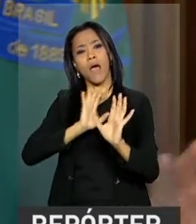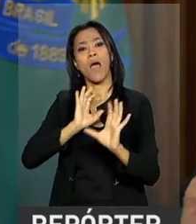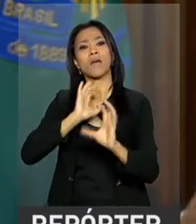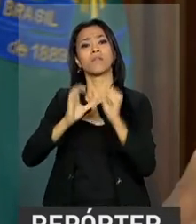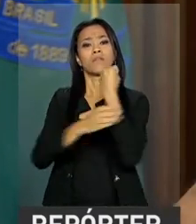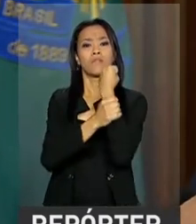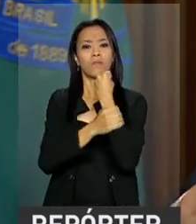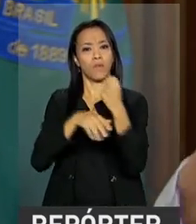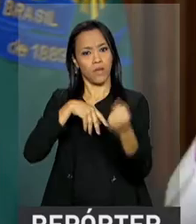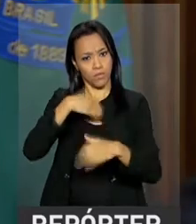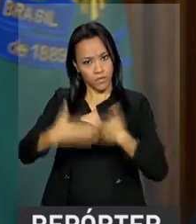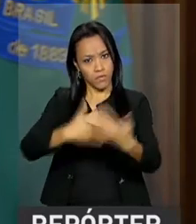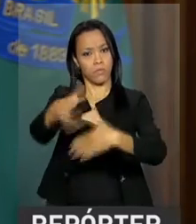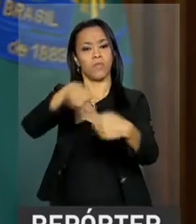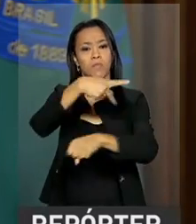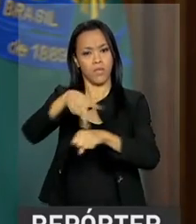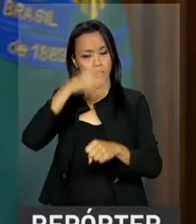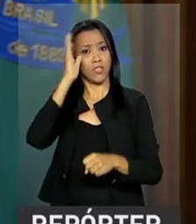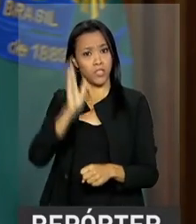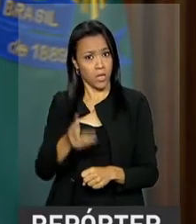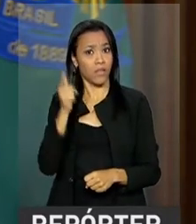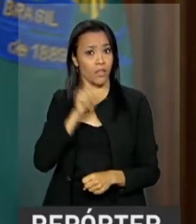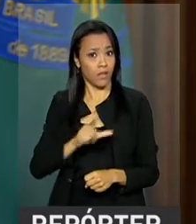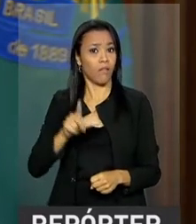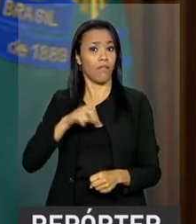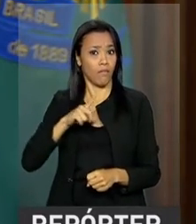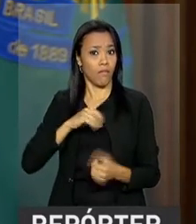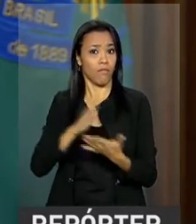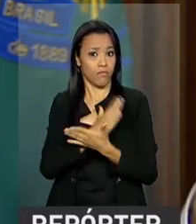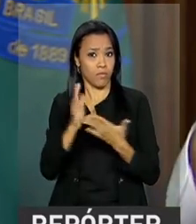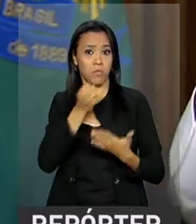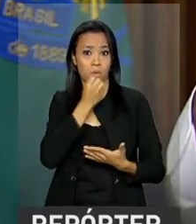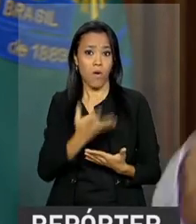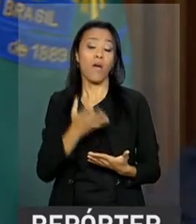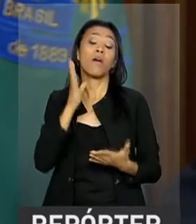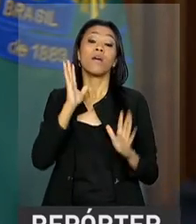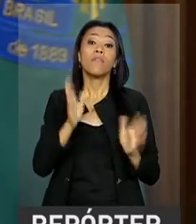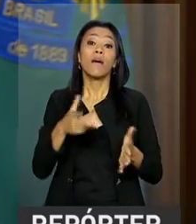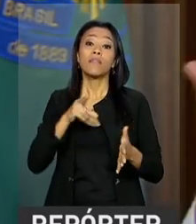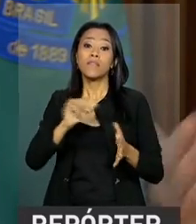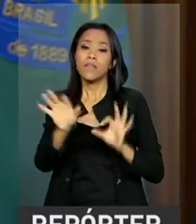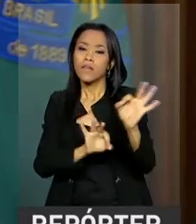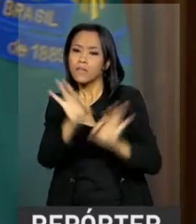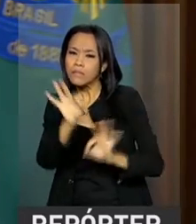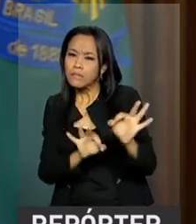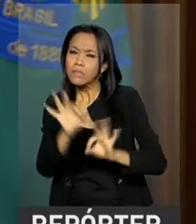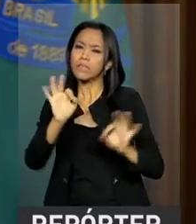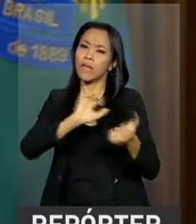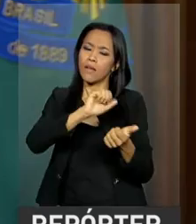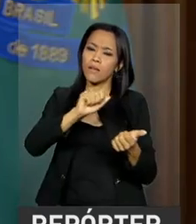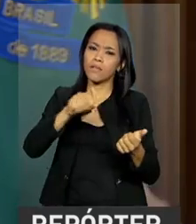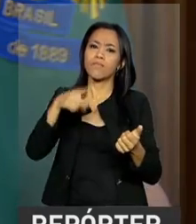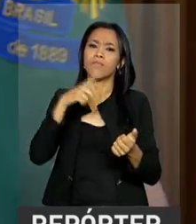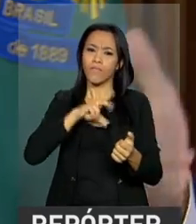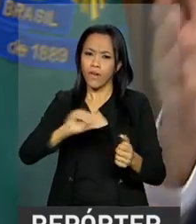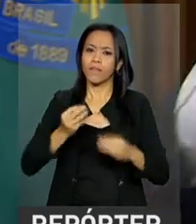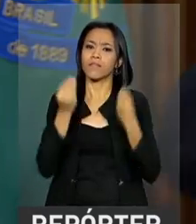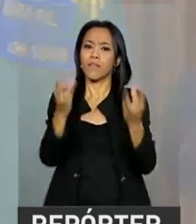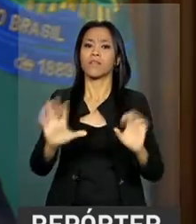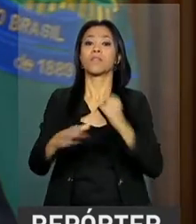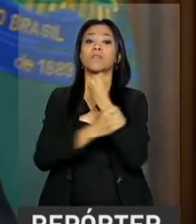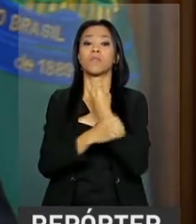afirmou que elas já deram resultado e lembrou que a reforma da previdência será justa e adequada e vai trazer segurança ao